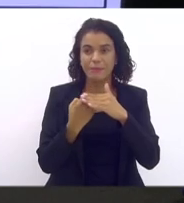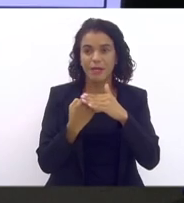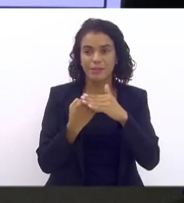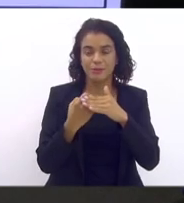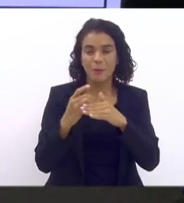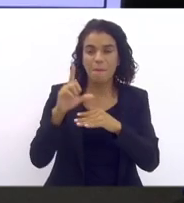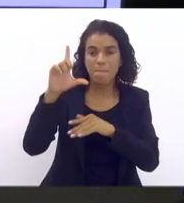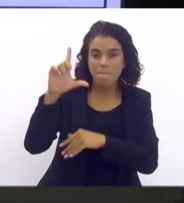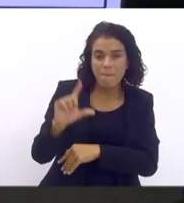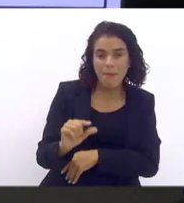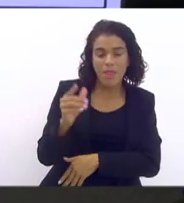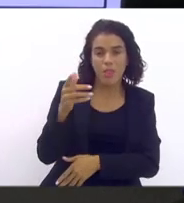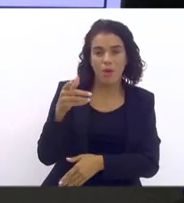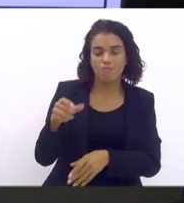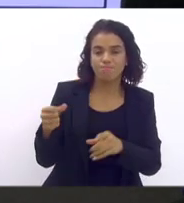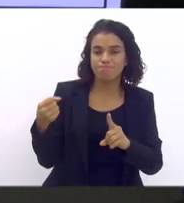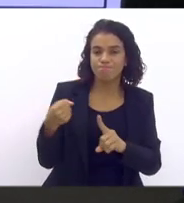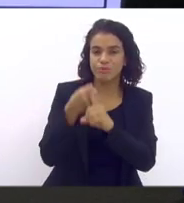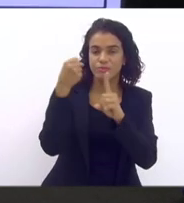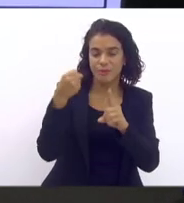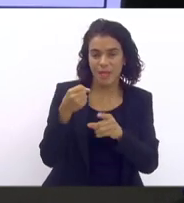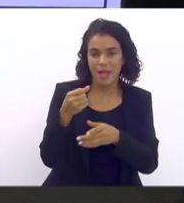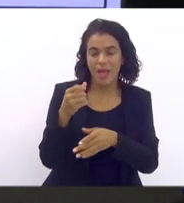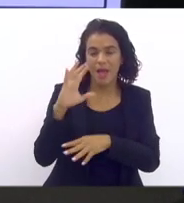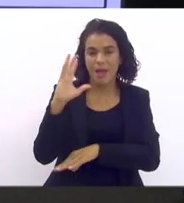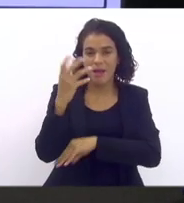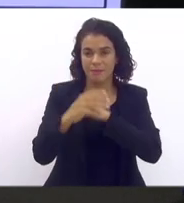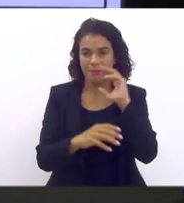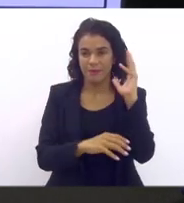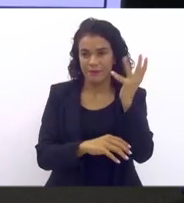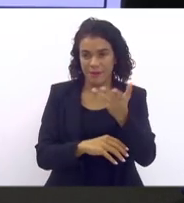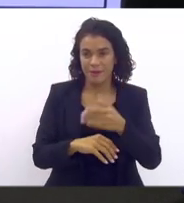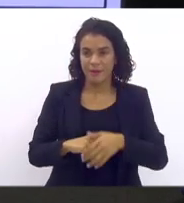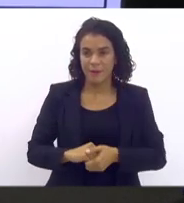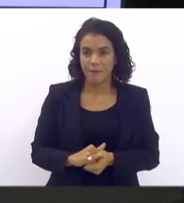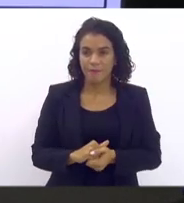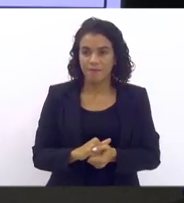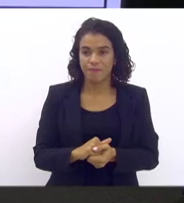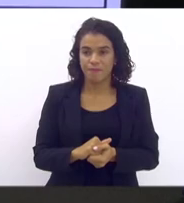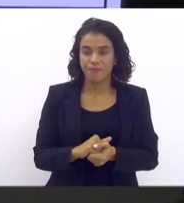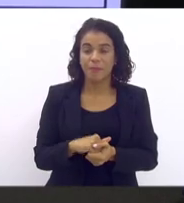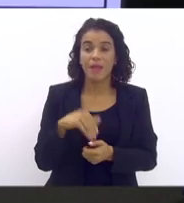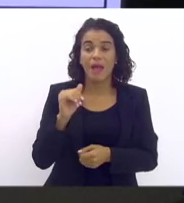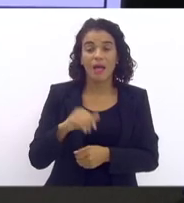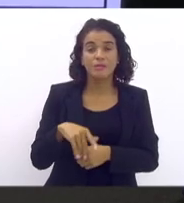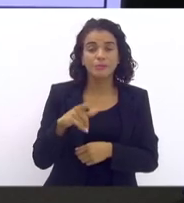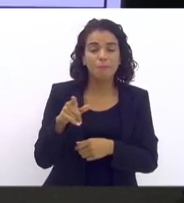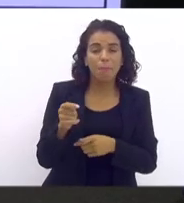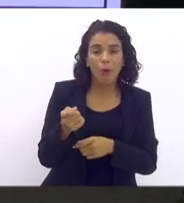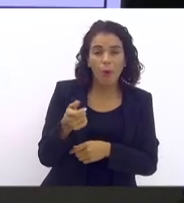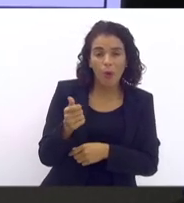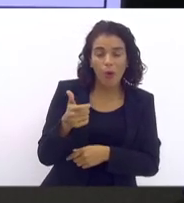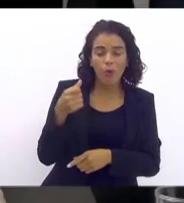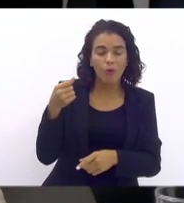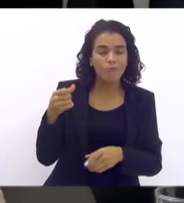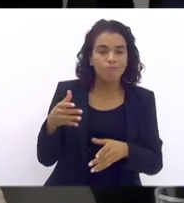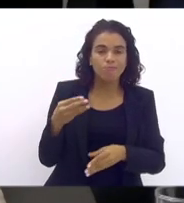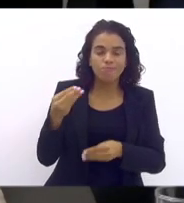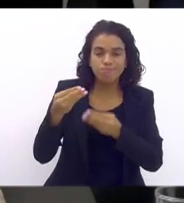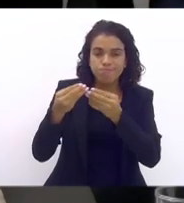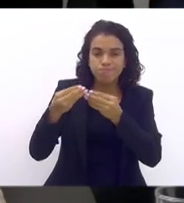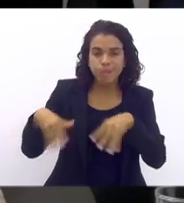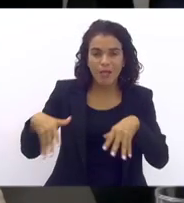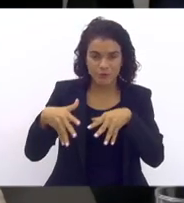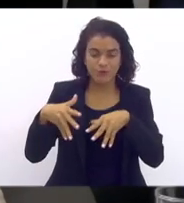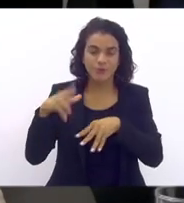ambiental porque as de alto impacto ambiental por ela ser grande Ela traz luz as de baixo impacto ambiental como o deputado Jorge Felipe